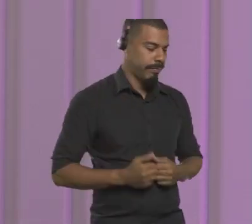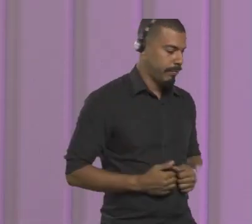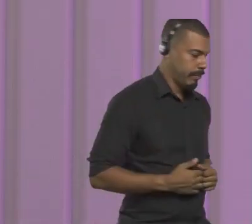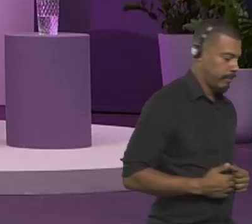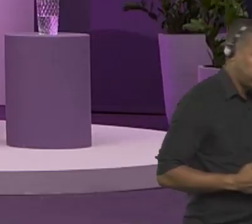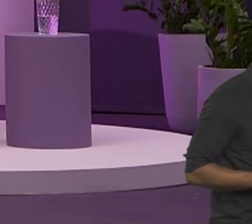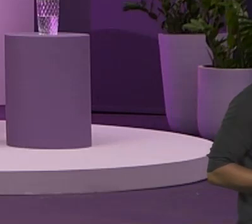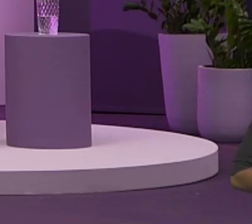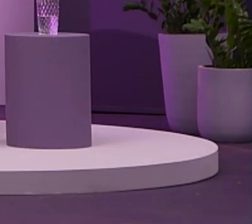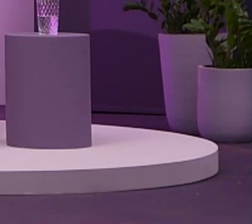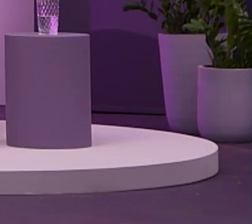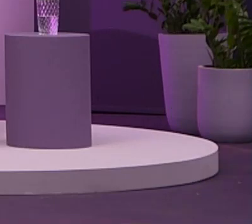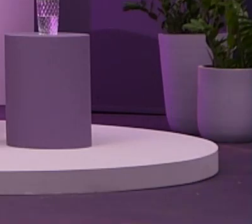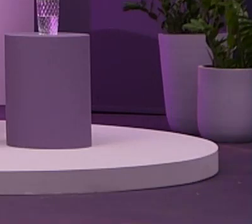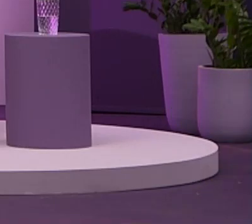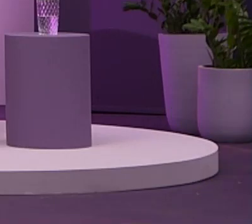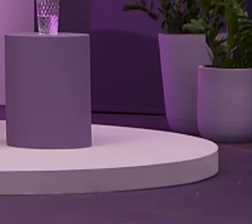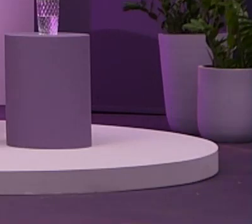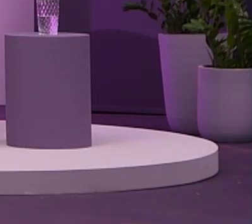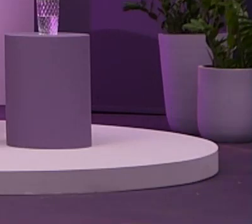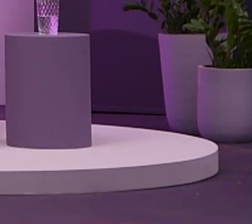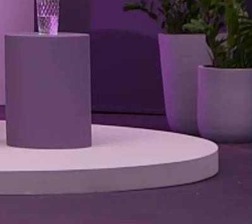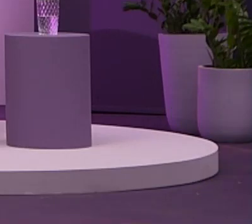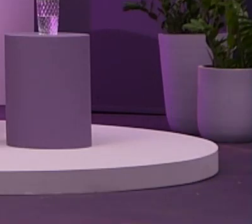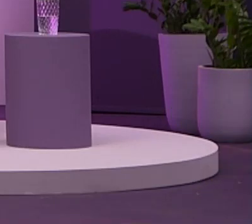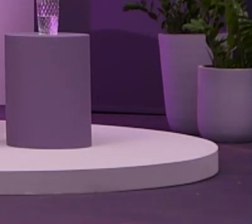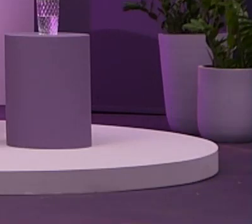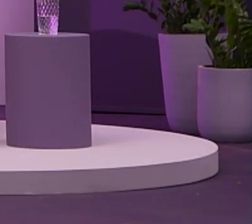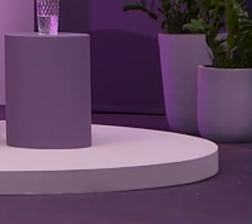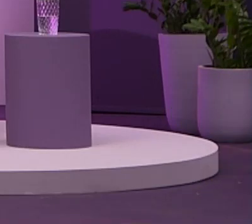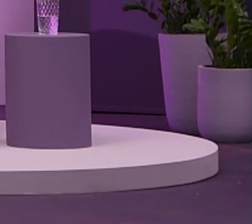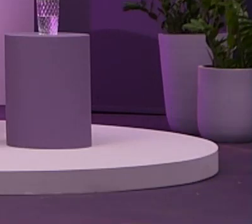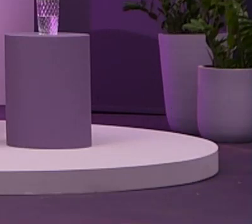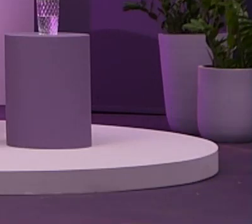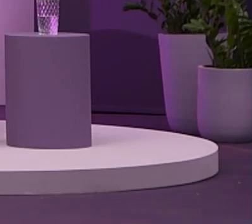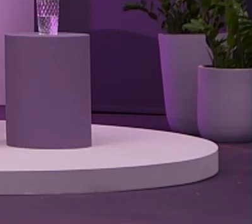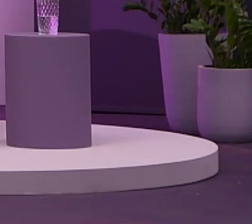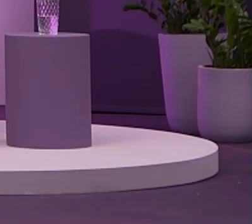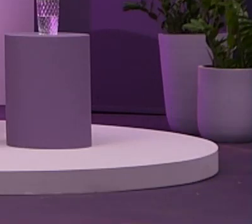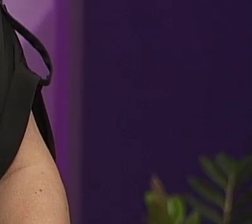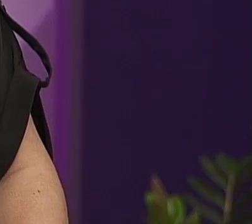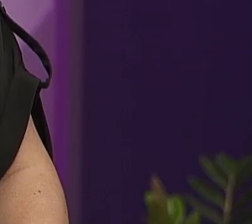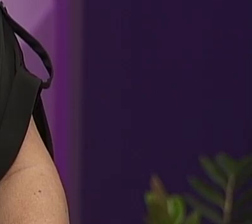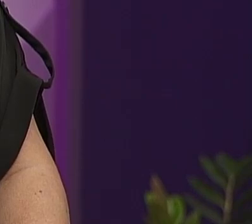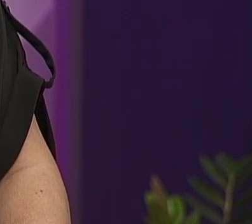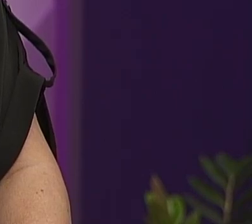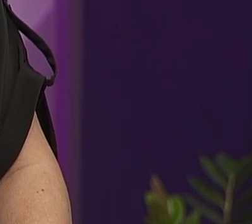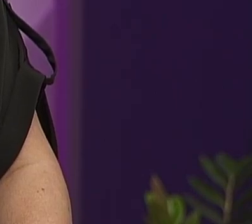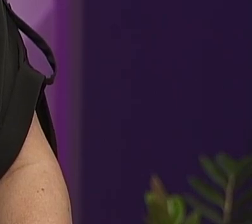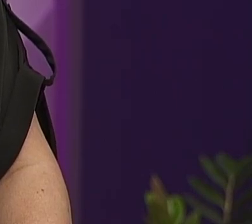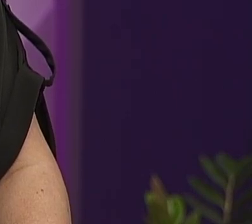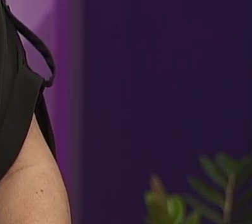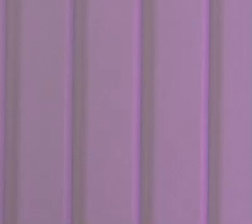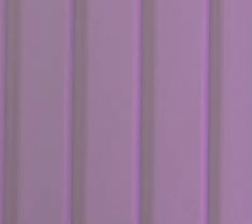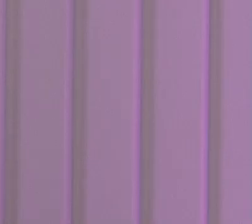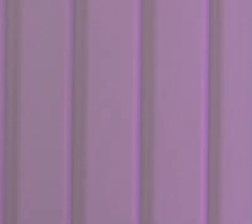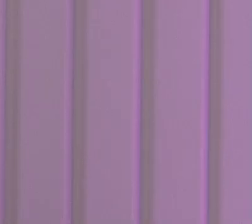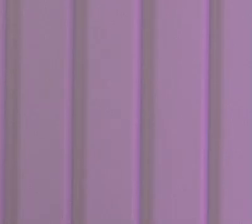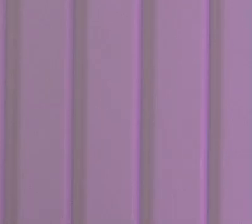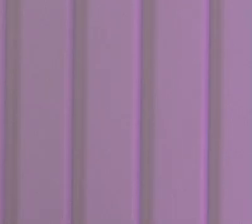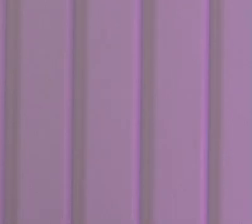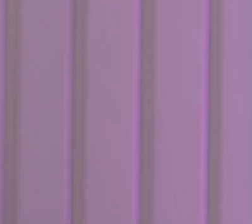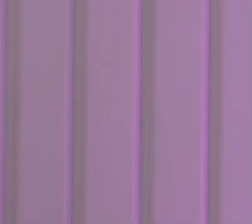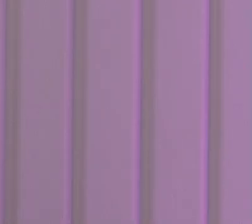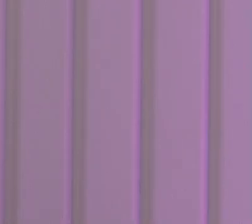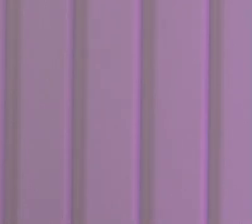tô. Tá todo mundo online. A produção está me falando que está todo mundo online, mas vou falar com a Flávia primeiro. Flávia, a gente sabe que a moda é